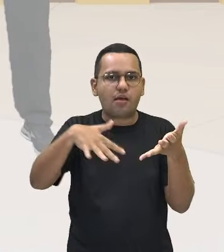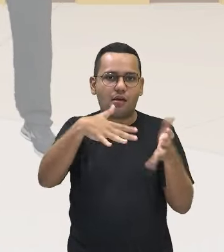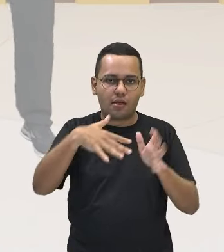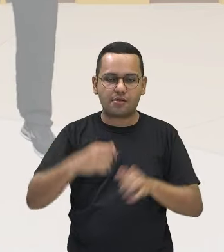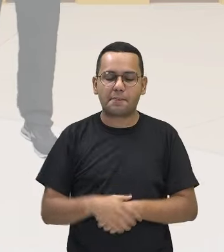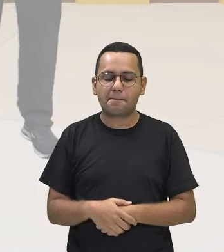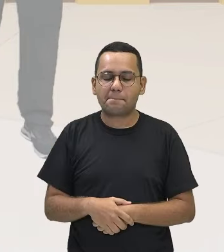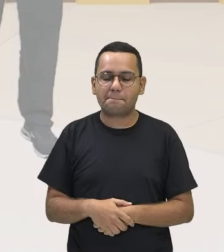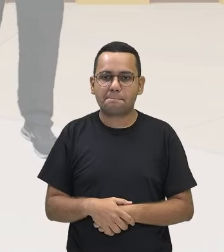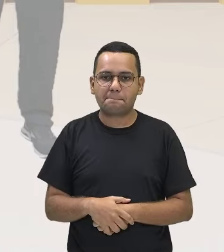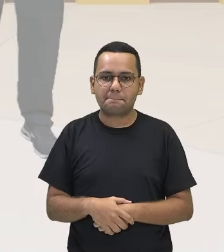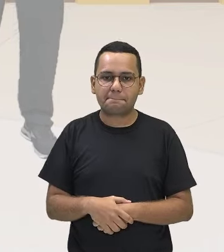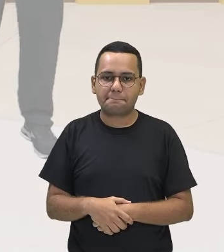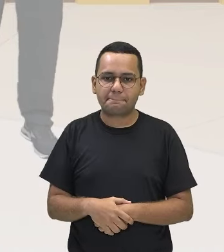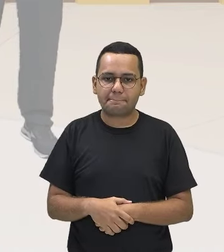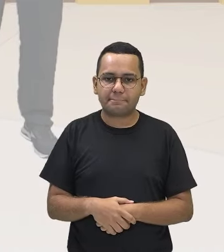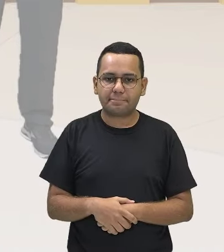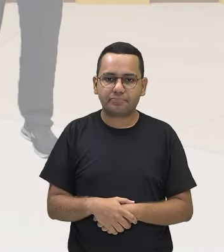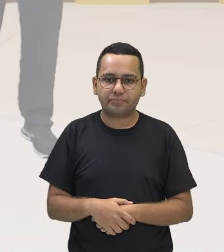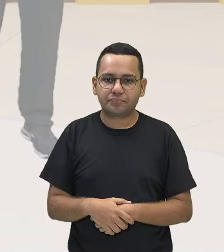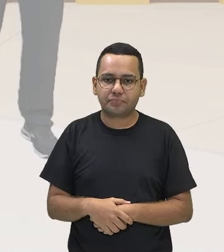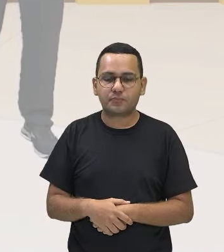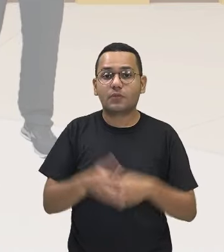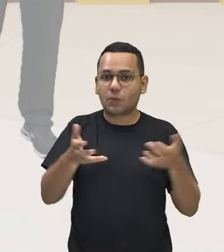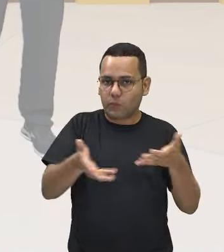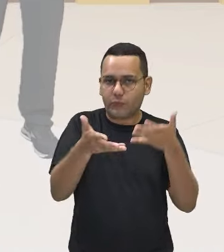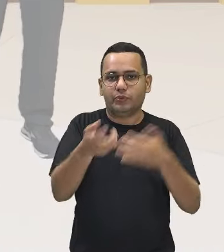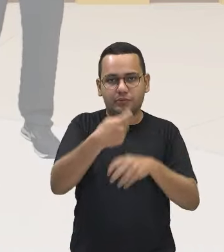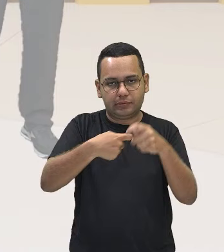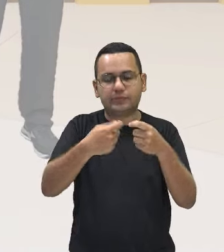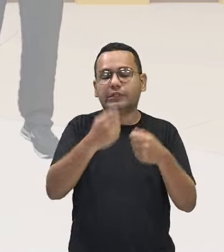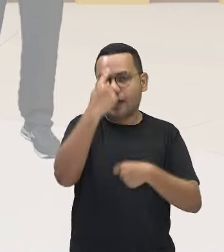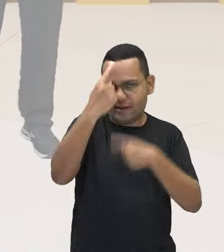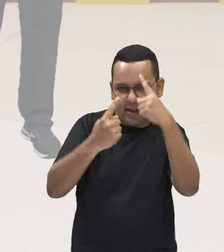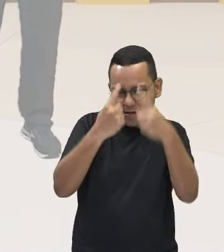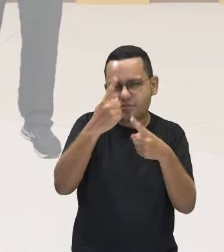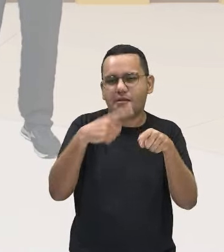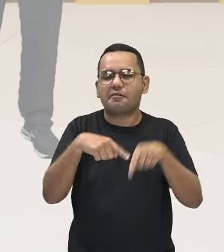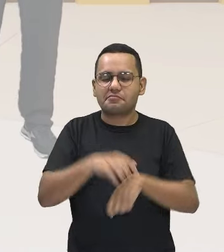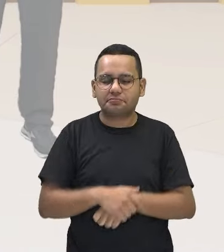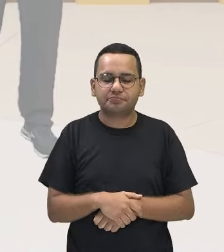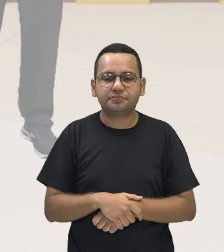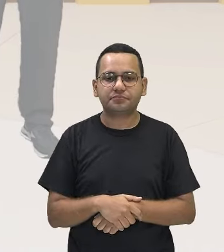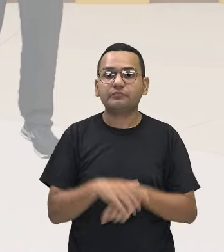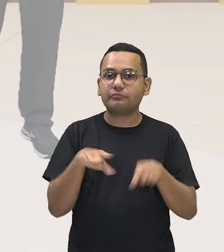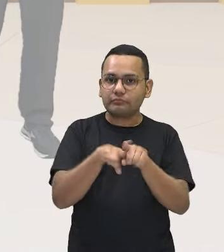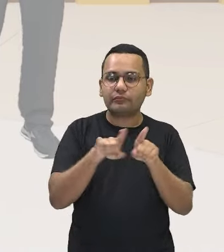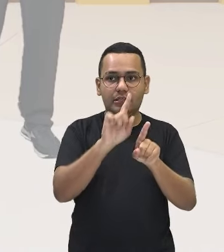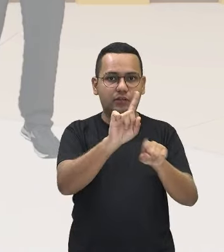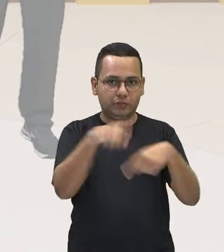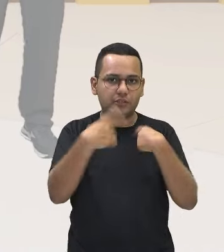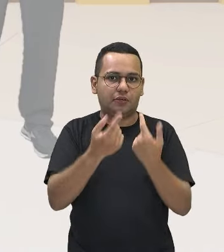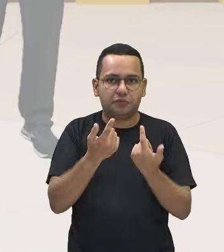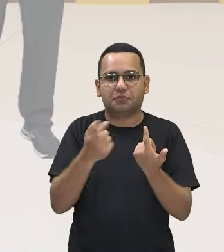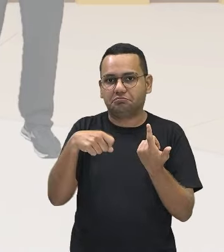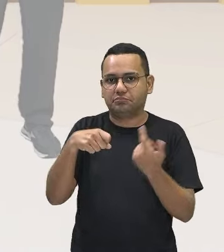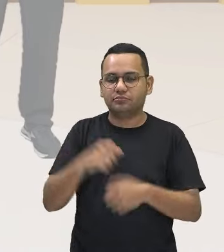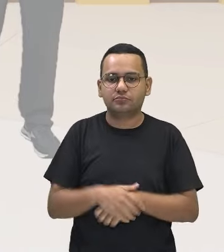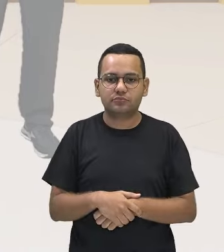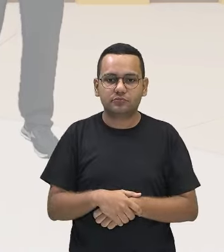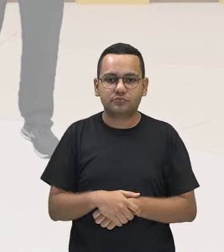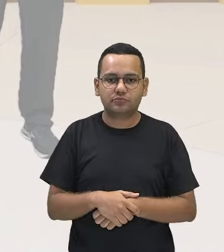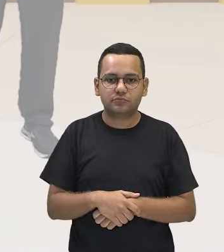sociocultural. Então, a gente viu que estimula a criatividade e inovação, né? Que ela trata com esses desafios, como nós vimos que a gente encontra